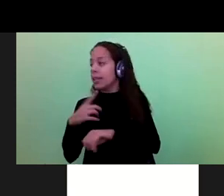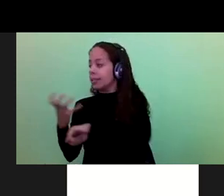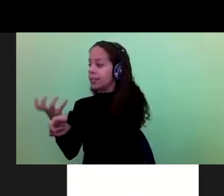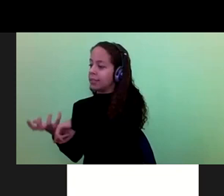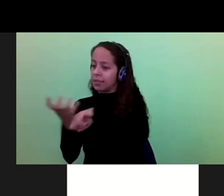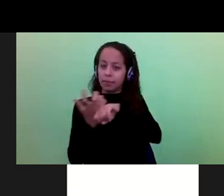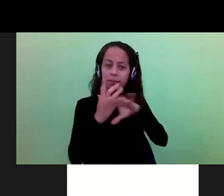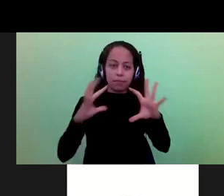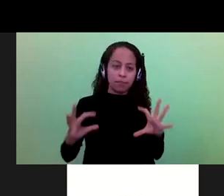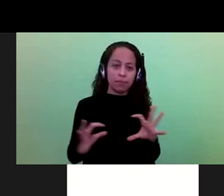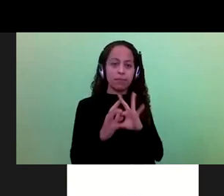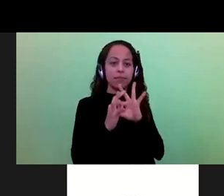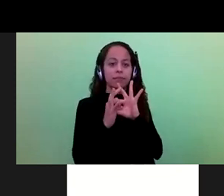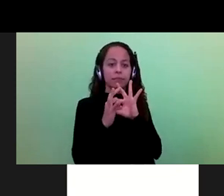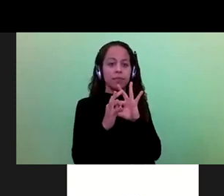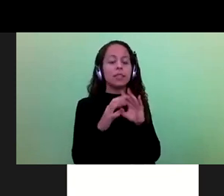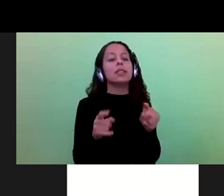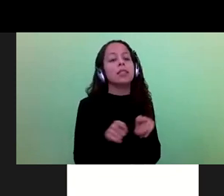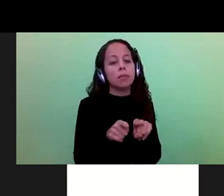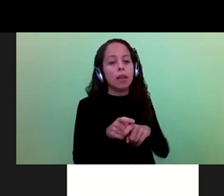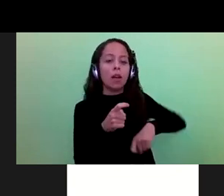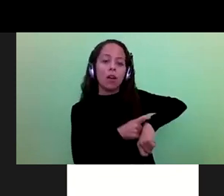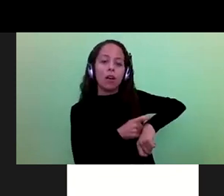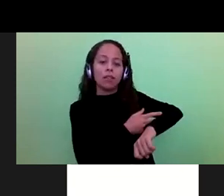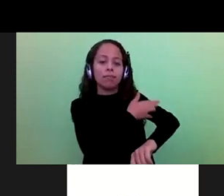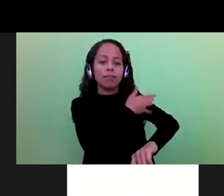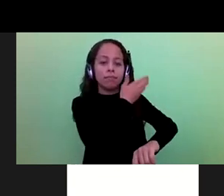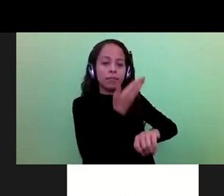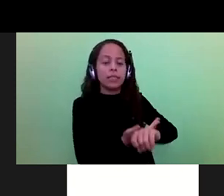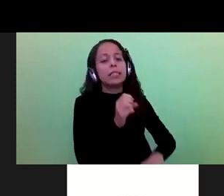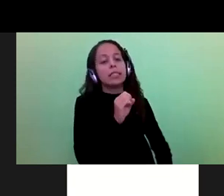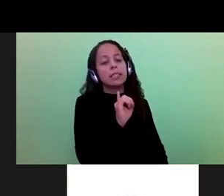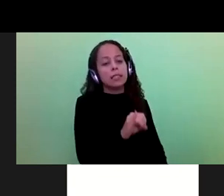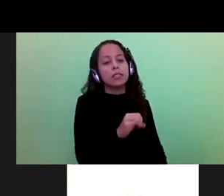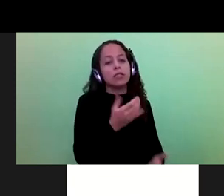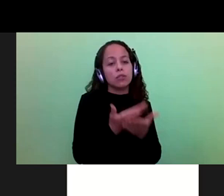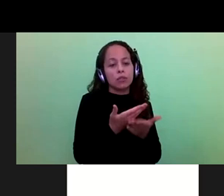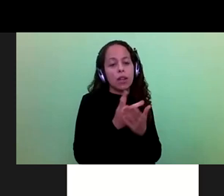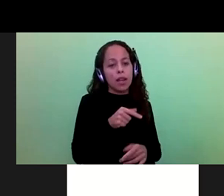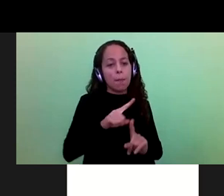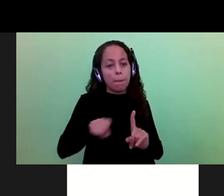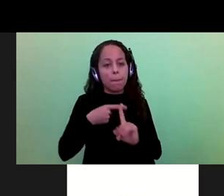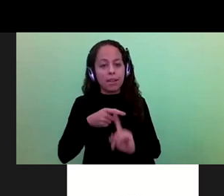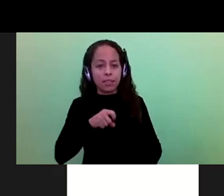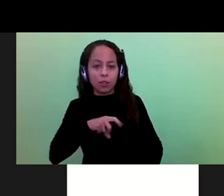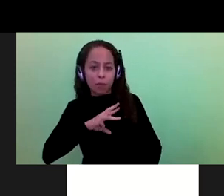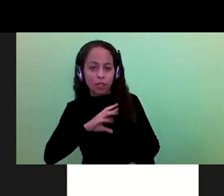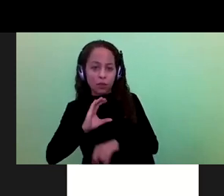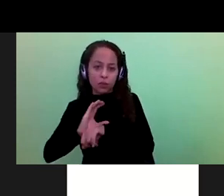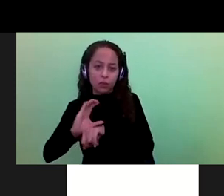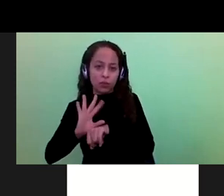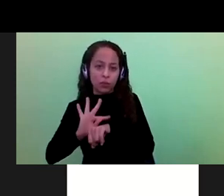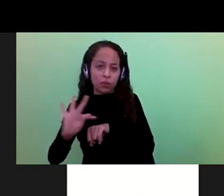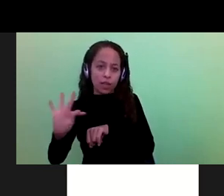educação integral, seja na modalidade integrada, do currículo